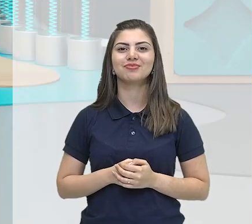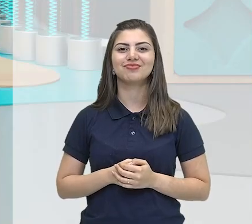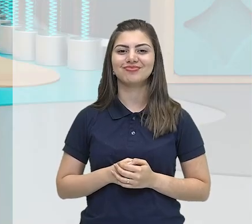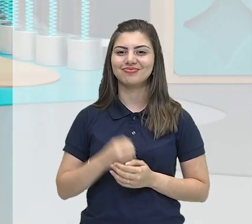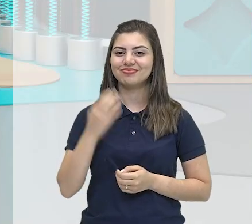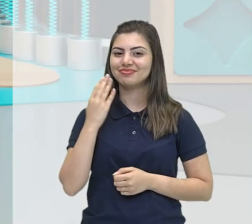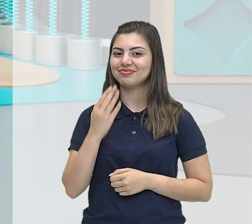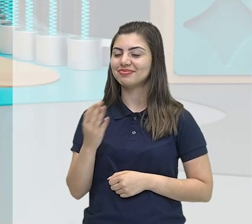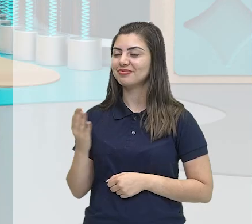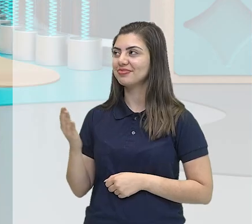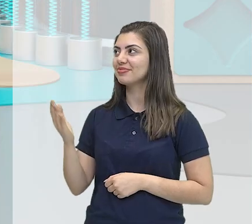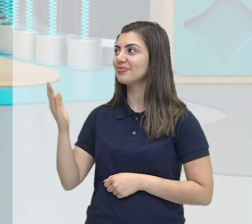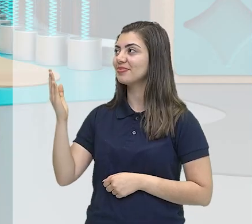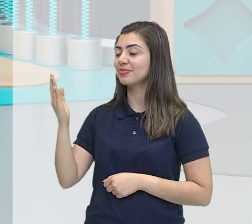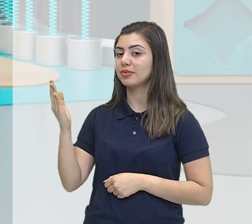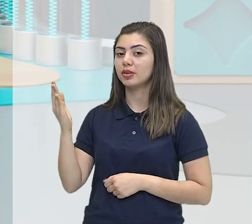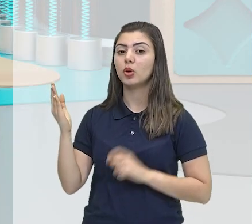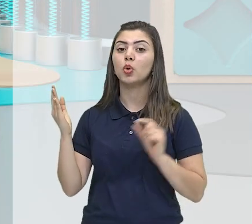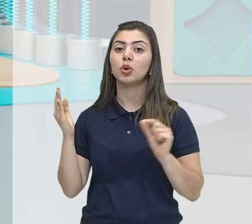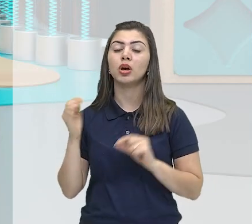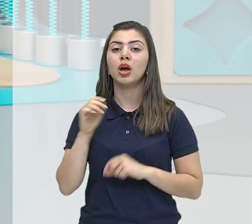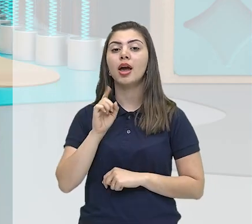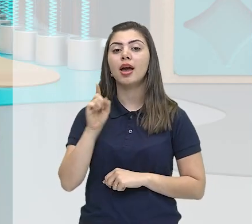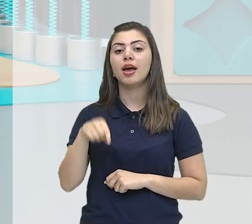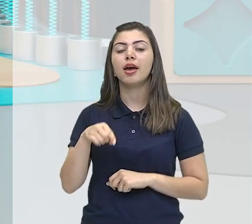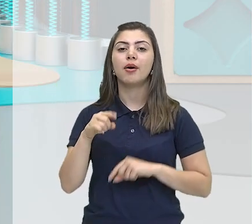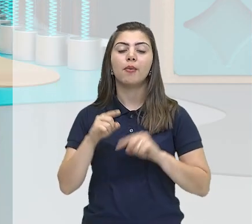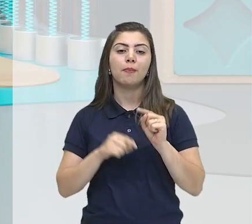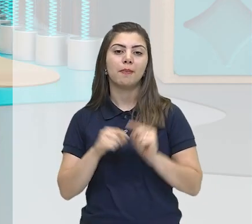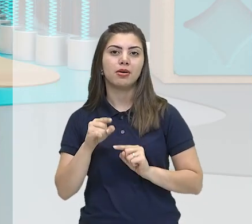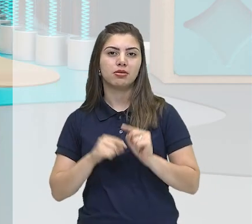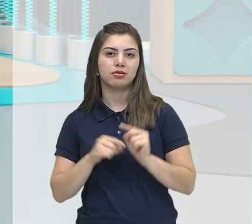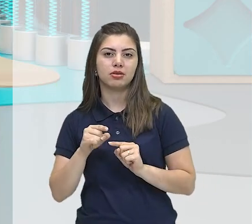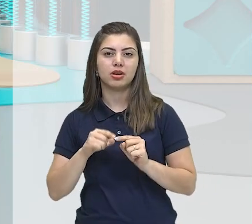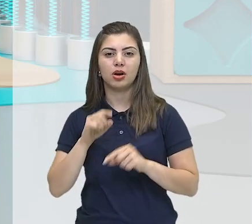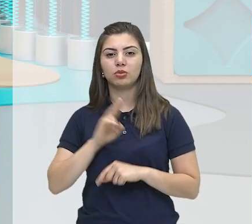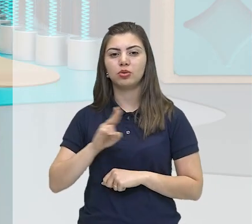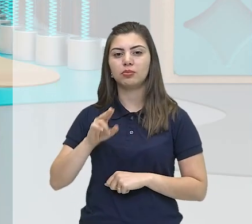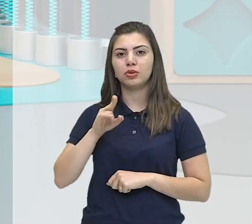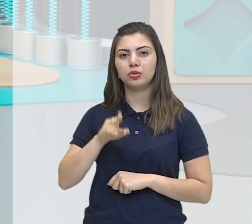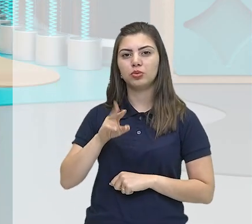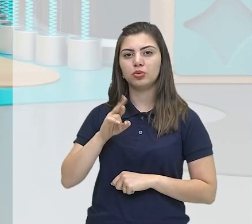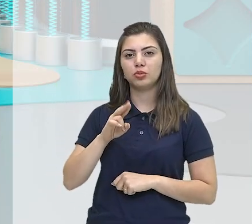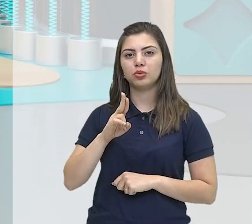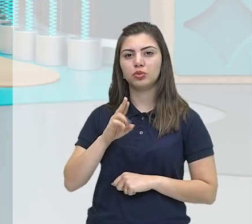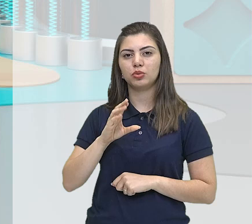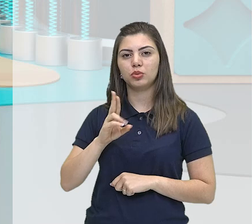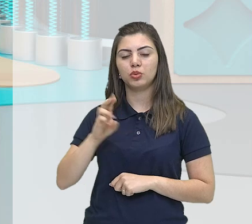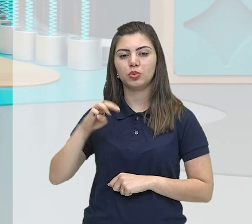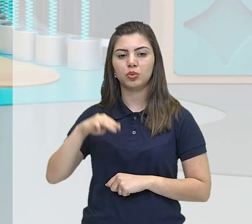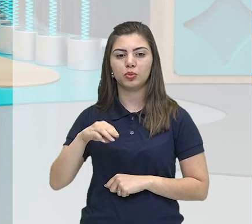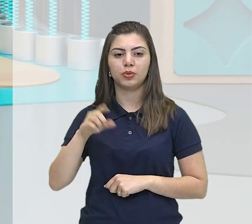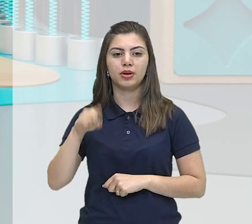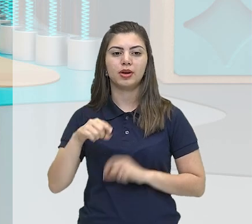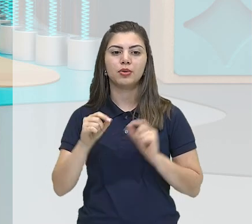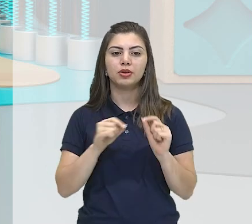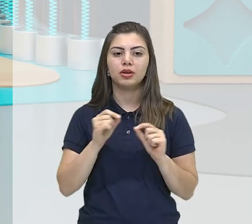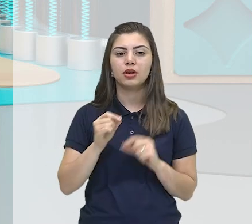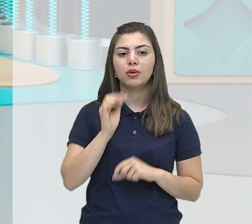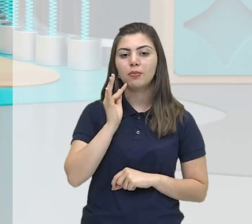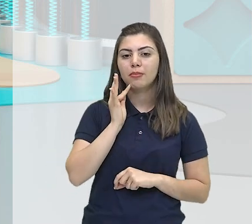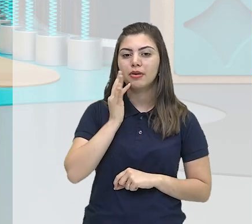Bem, aqui nós estamos vendo o urucum, onde os indígenas pegam essa fruta aqui,